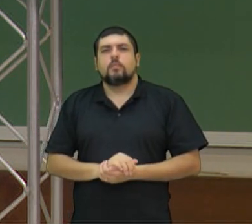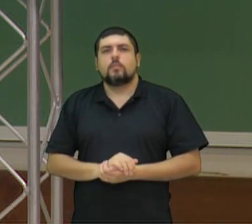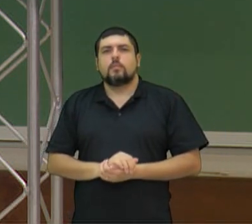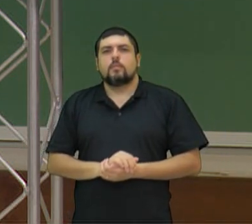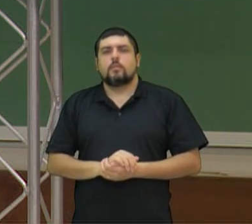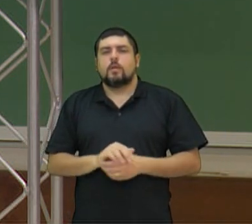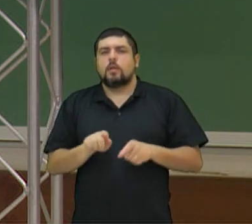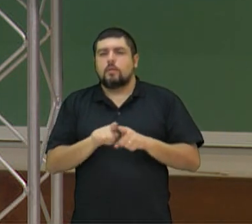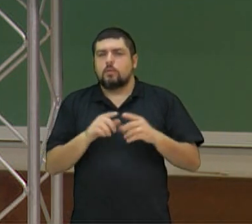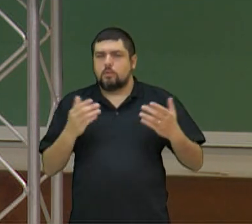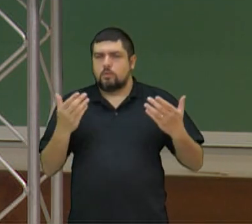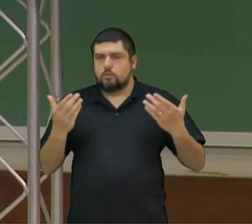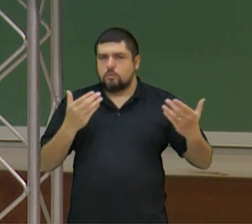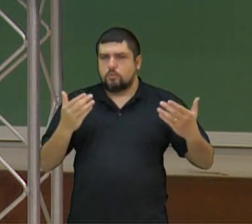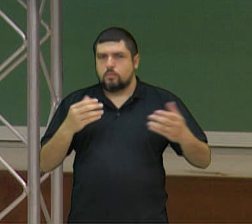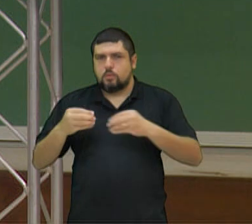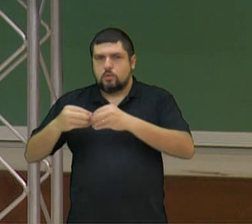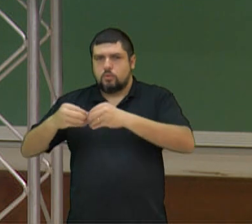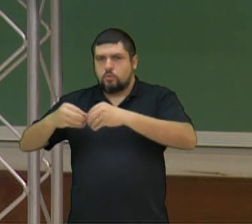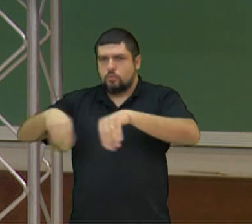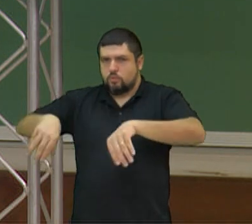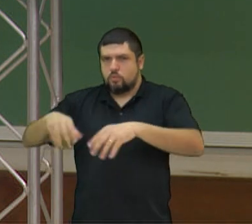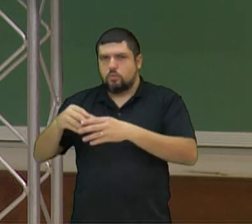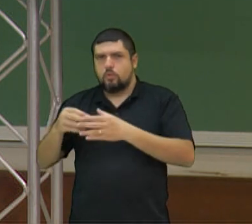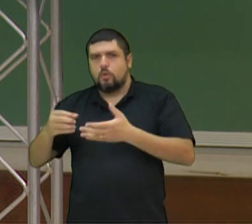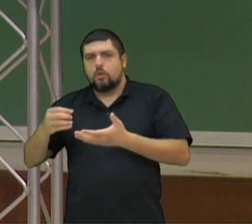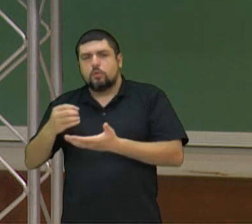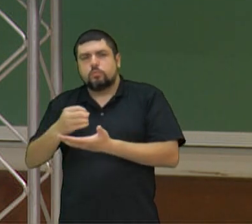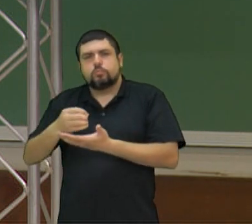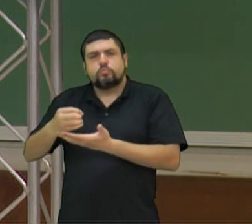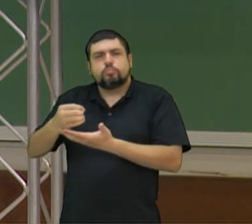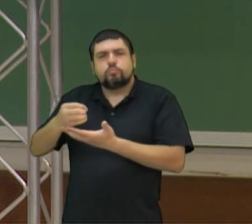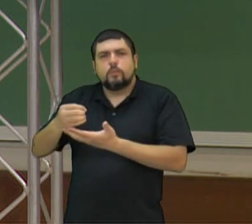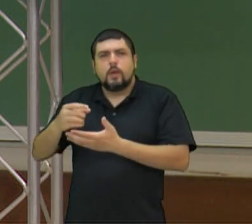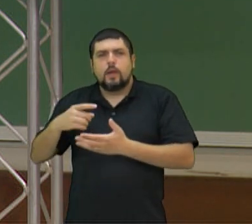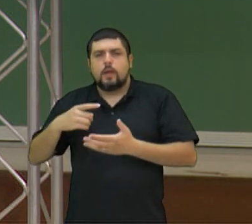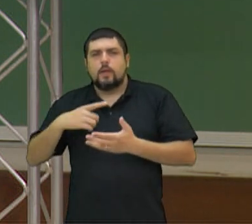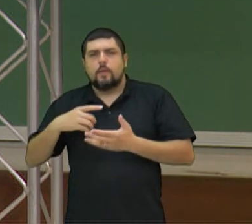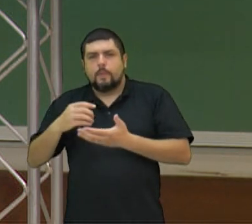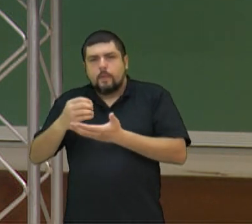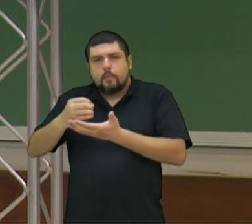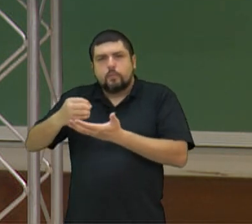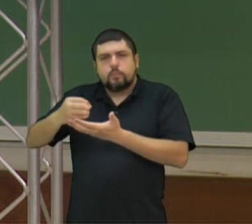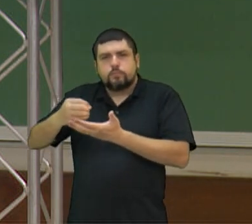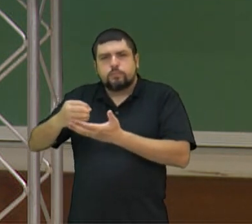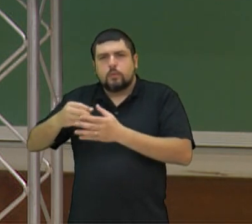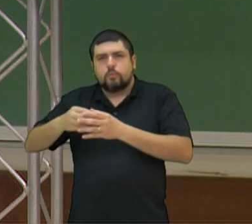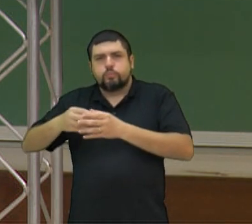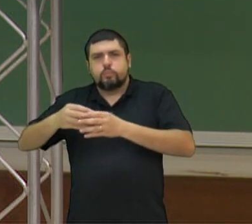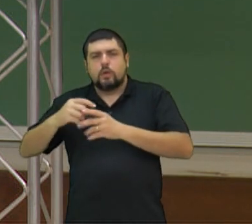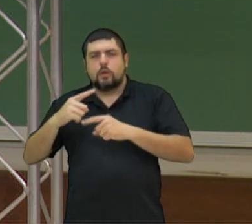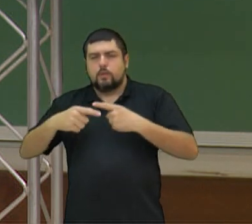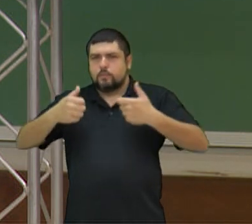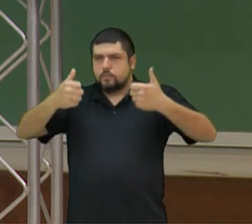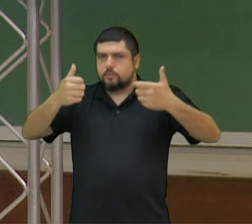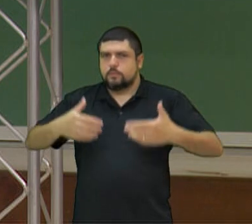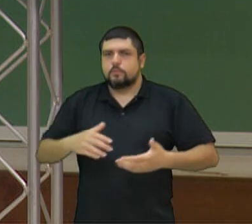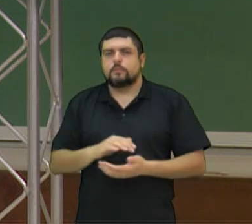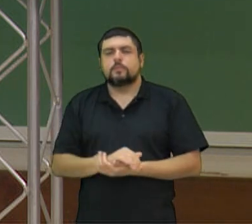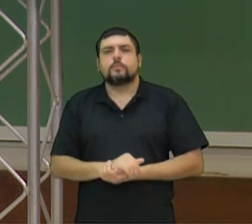Comparando com a gema do ovo aqui também, né, com o ovo de modo geral, também tem essa questão do vitelo, a gente já comenta sobre isso na sequência